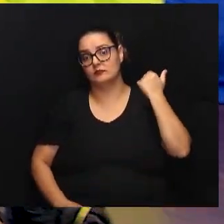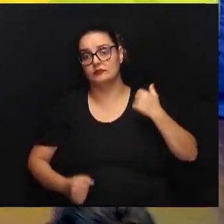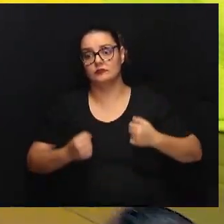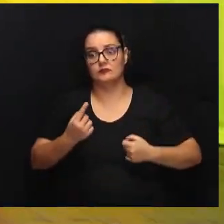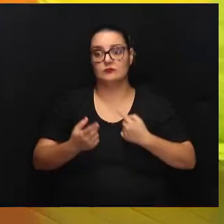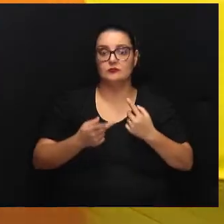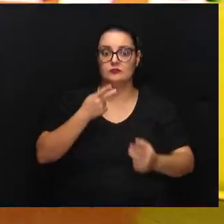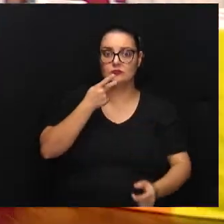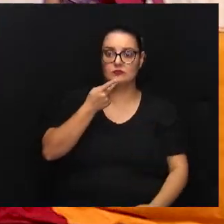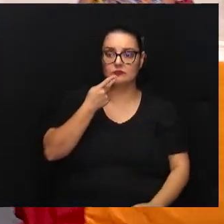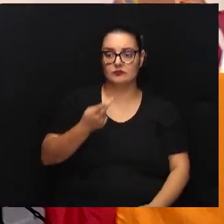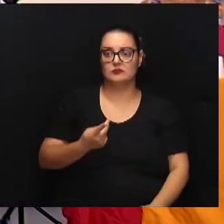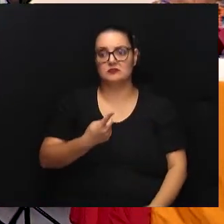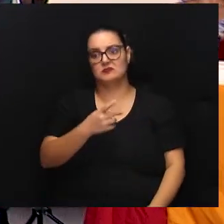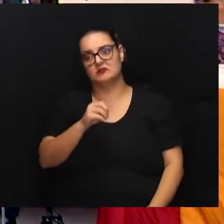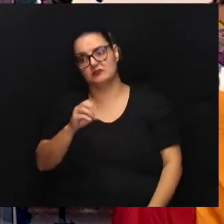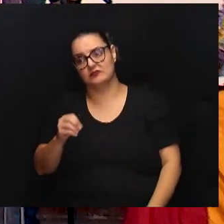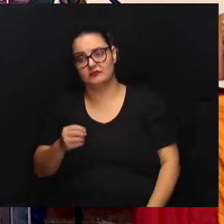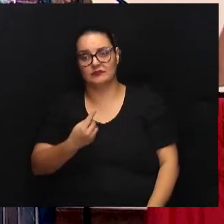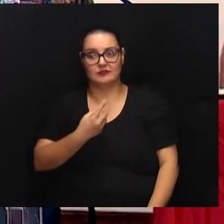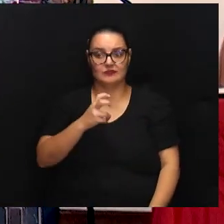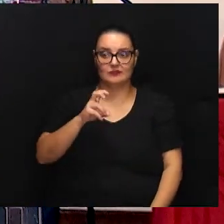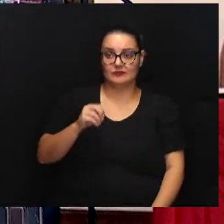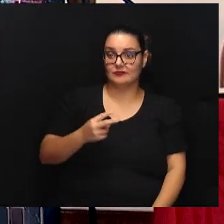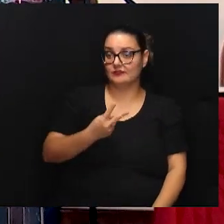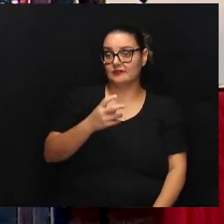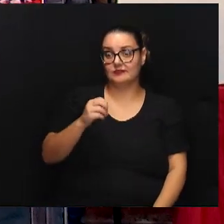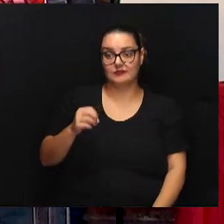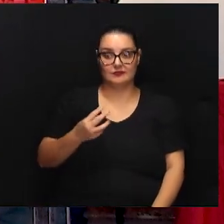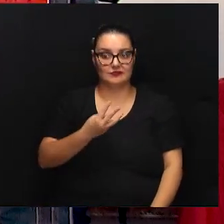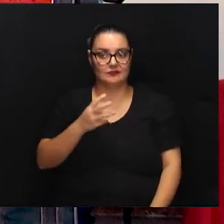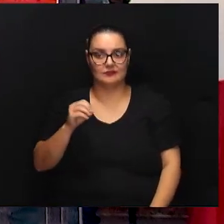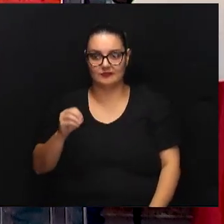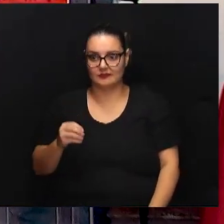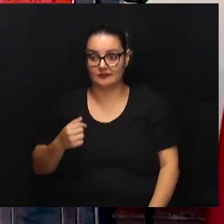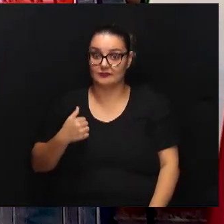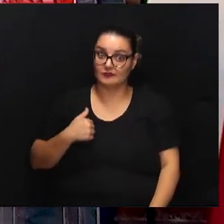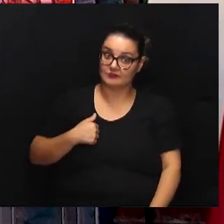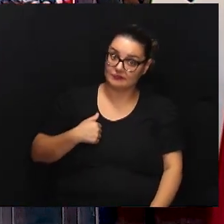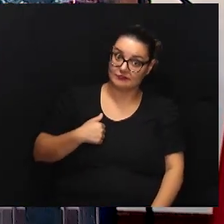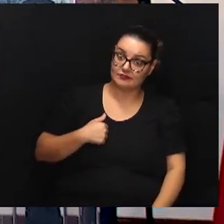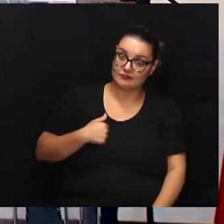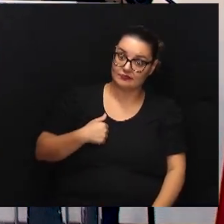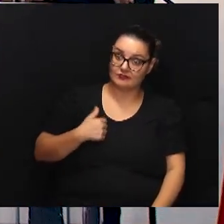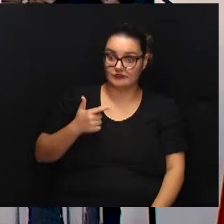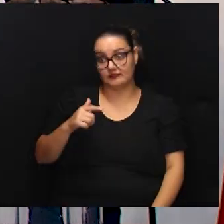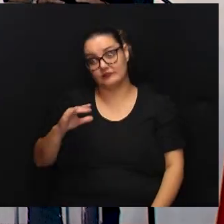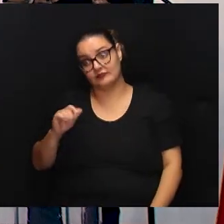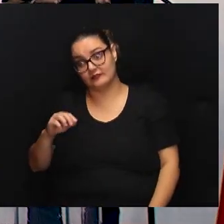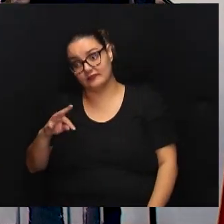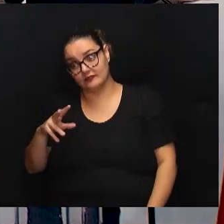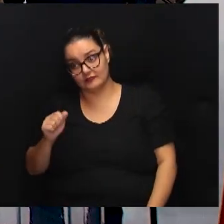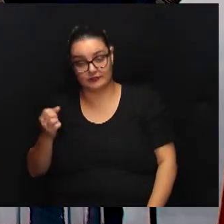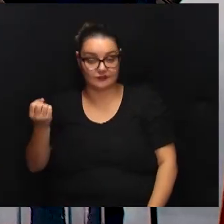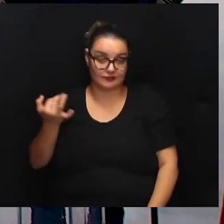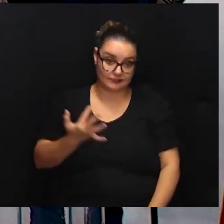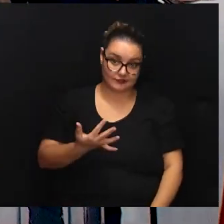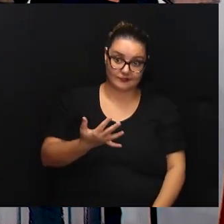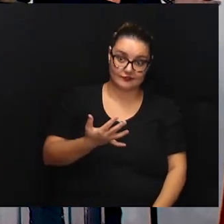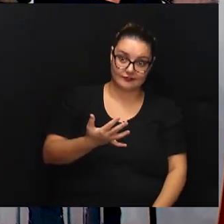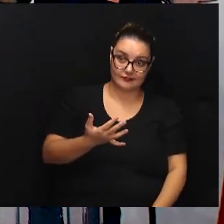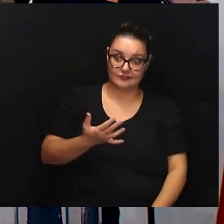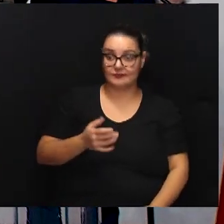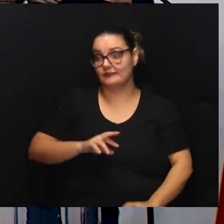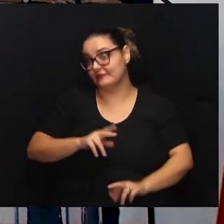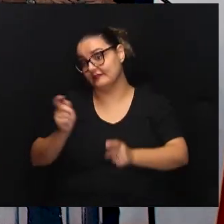Na época, algumas pessoas falaram, tinha 100, 150, 200, 300. Como a gente não tinha